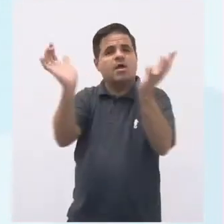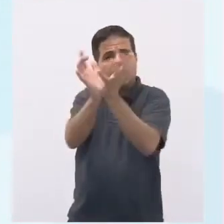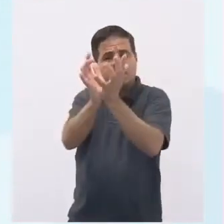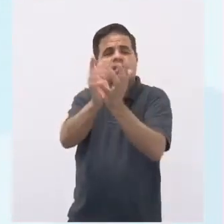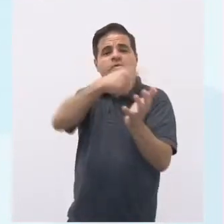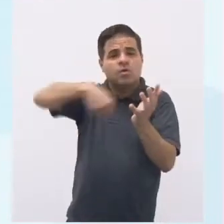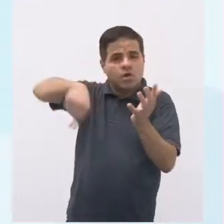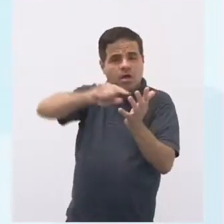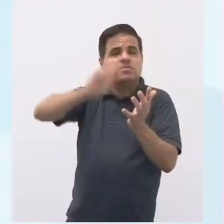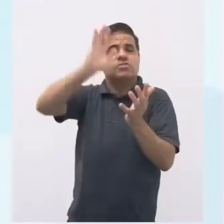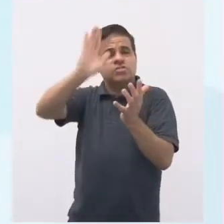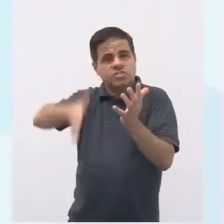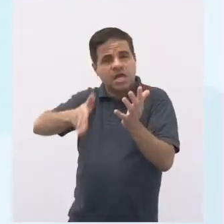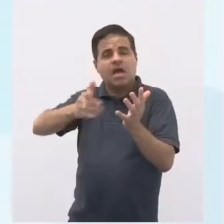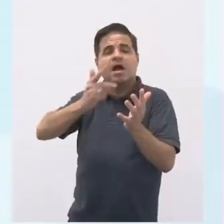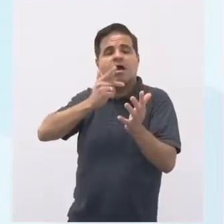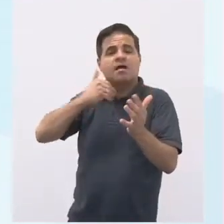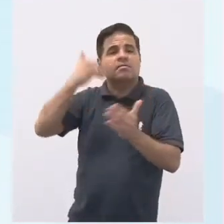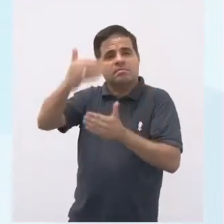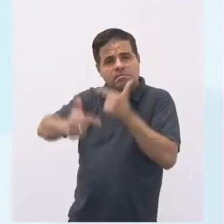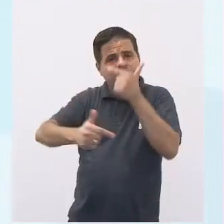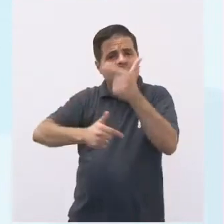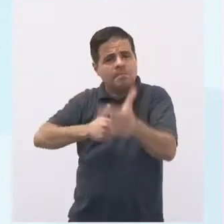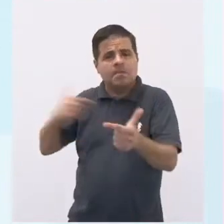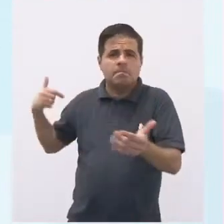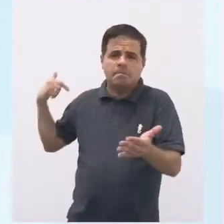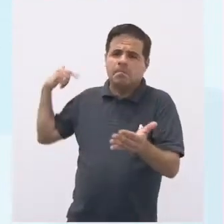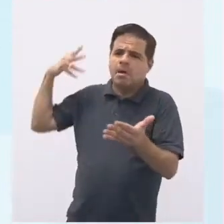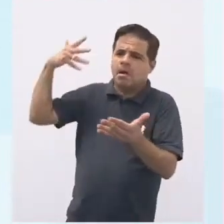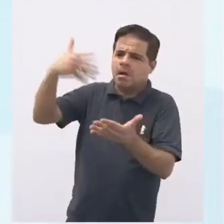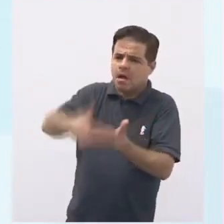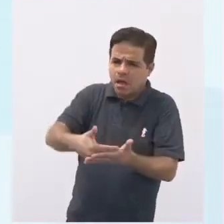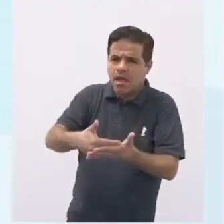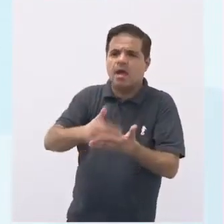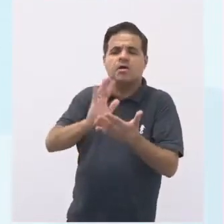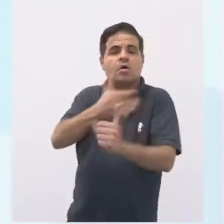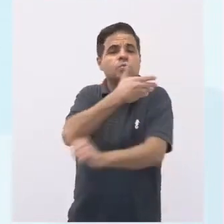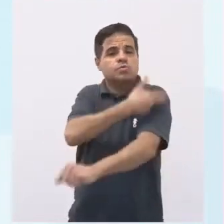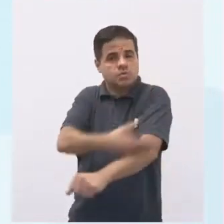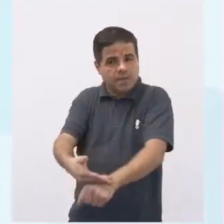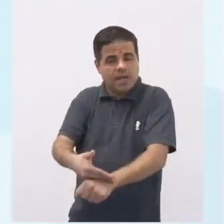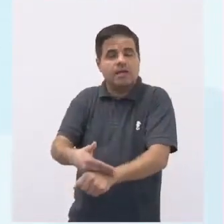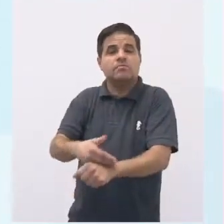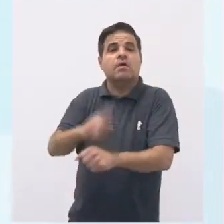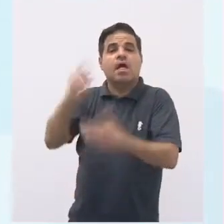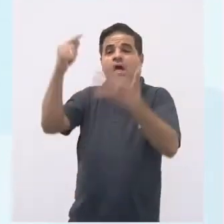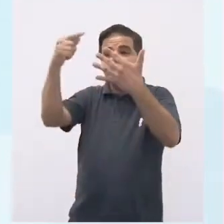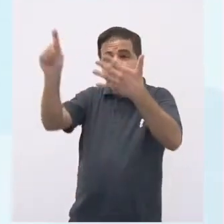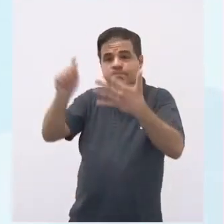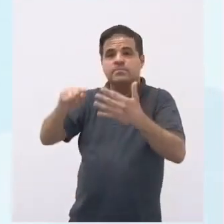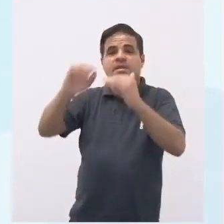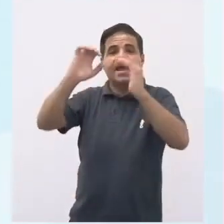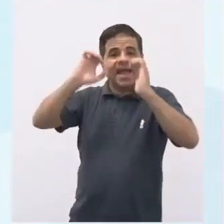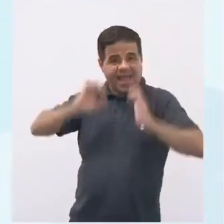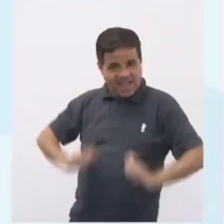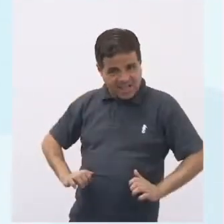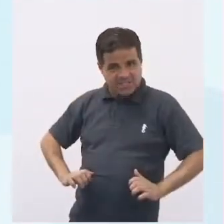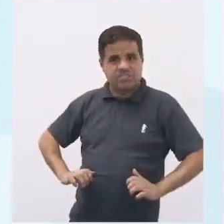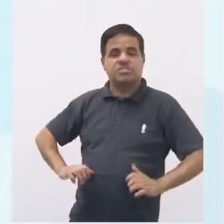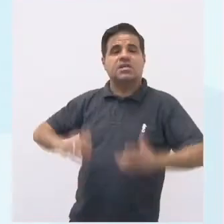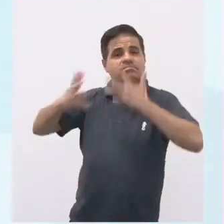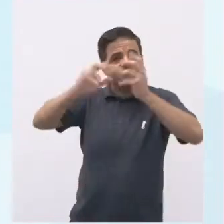o que a gente já vem fazendo, que a gente já está acostumado, né? E o item aí, ética e